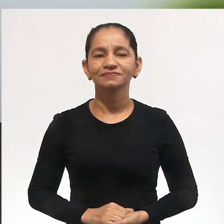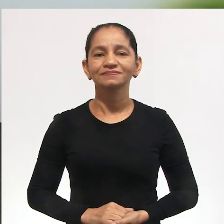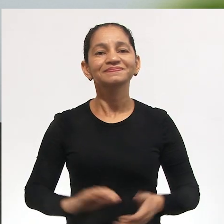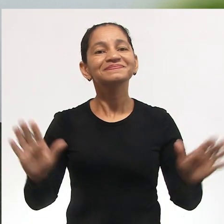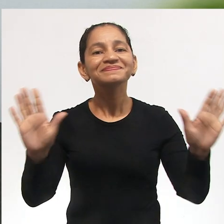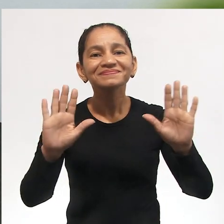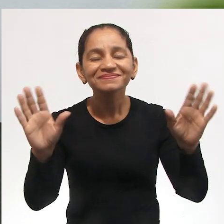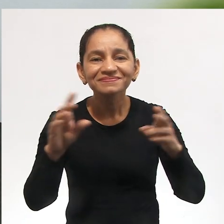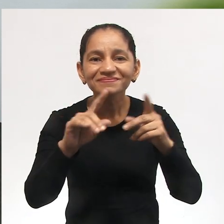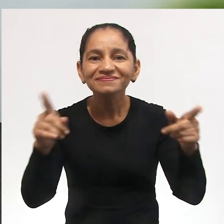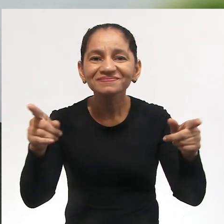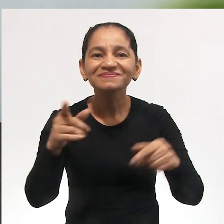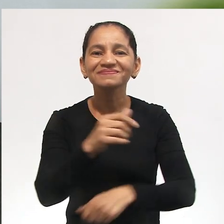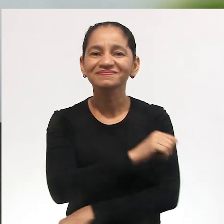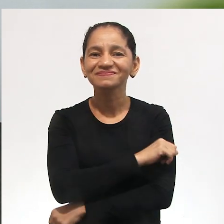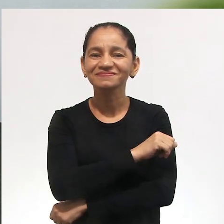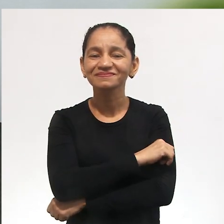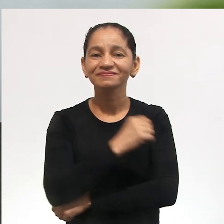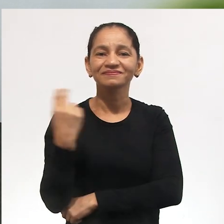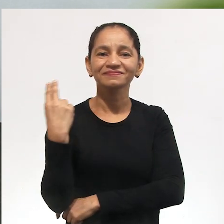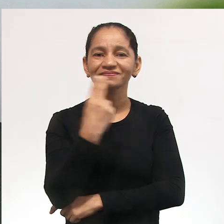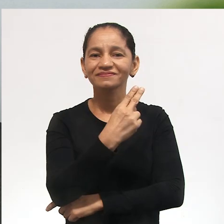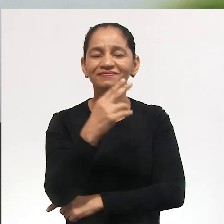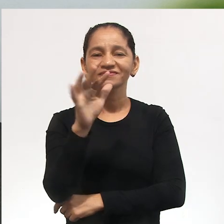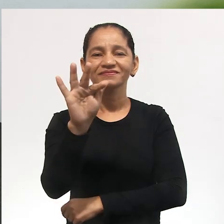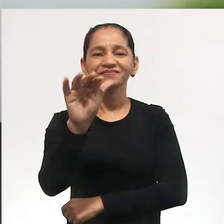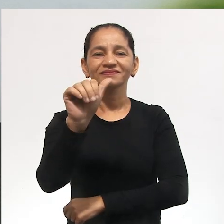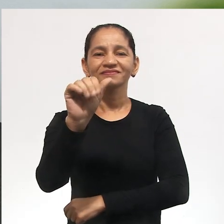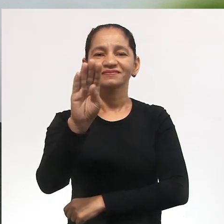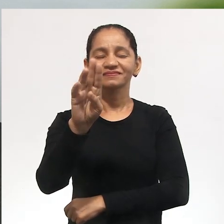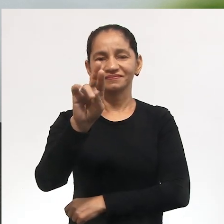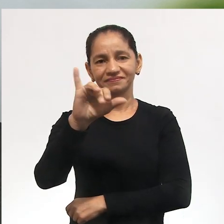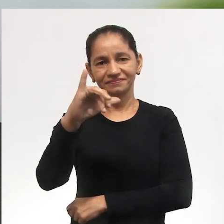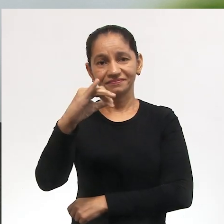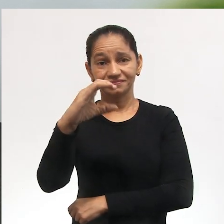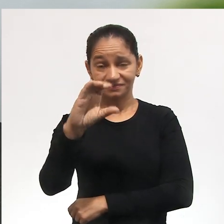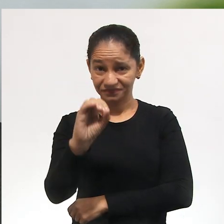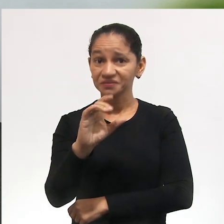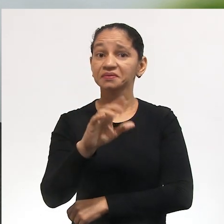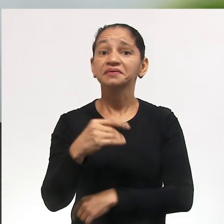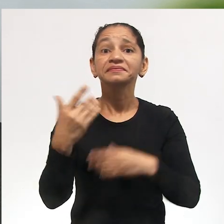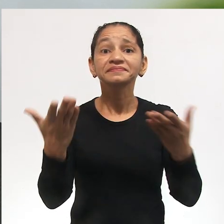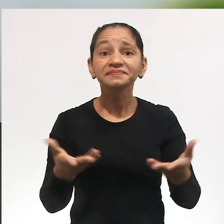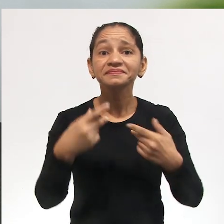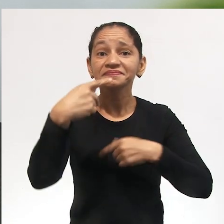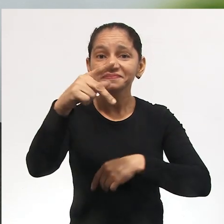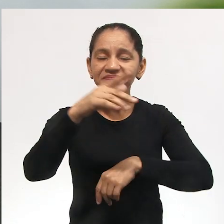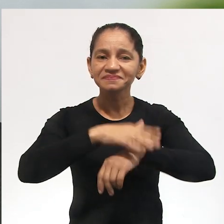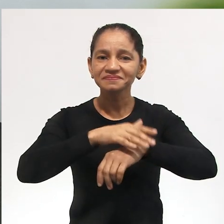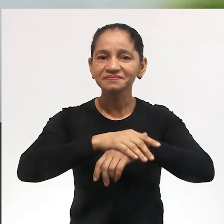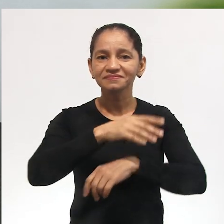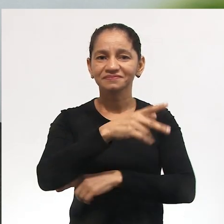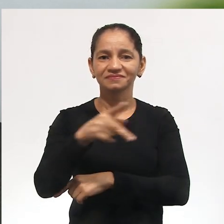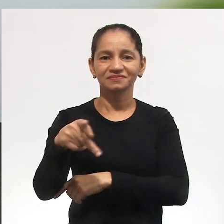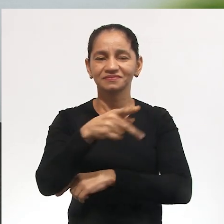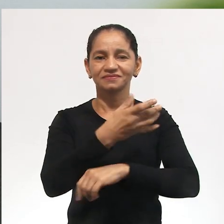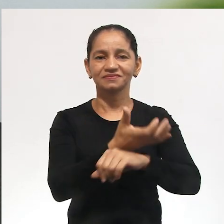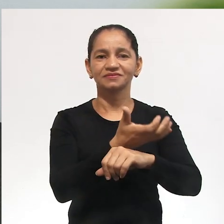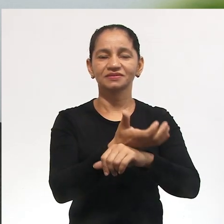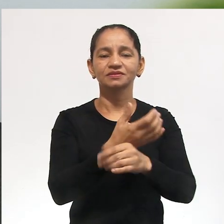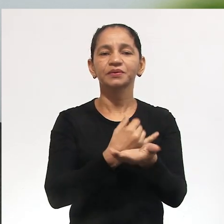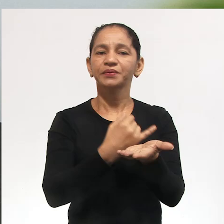Olá, caro aluno! Eu me chamo Fabrício Ramos Penedo e serei o seu professor da disciplina de Introdução